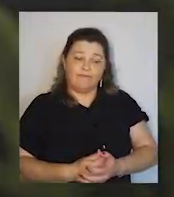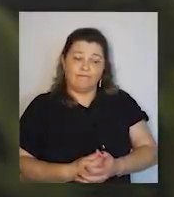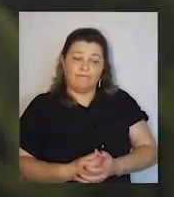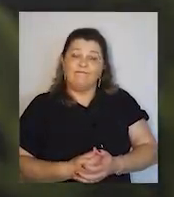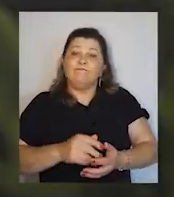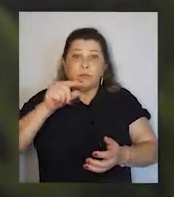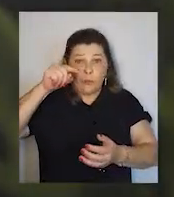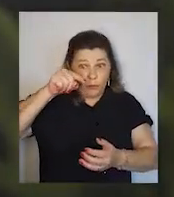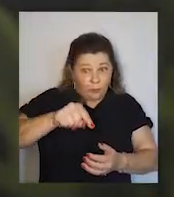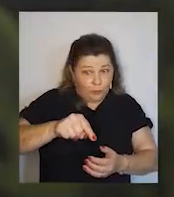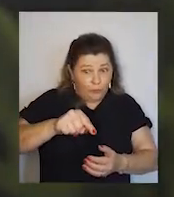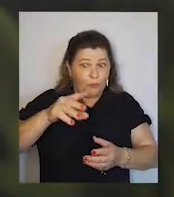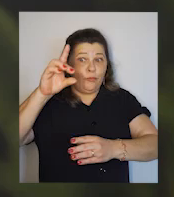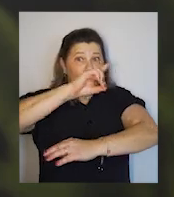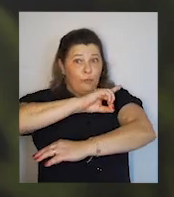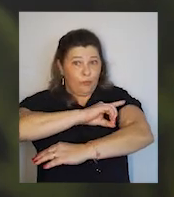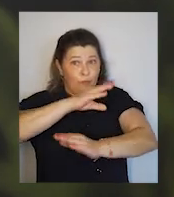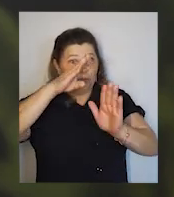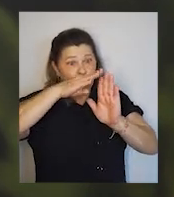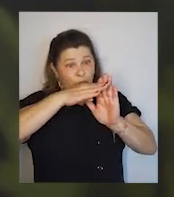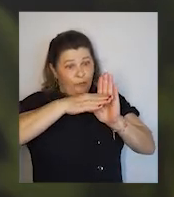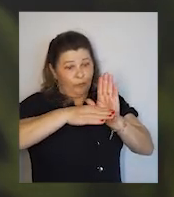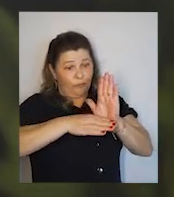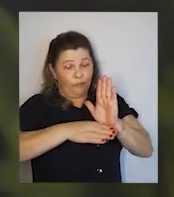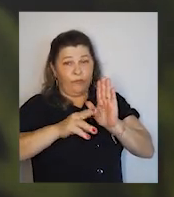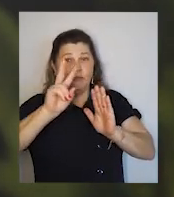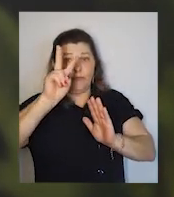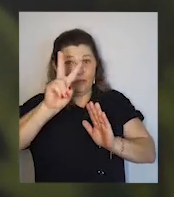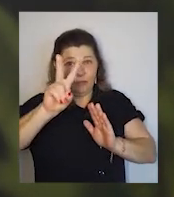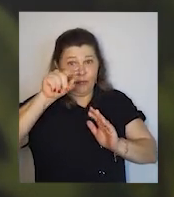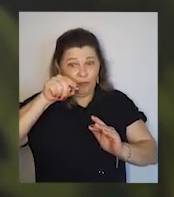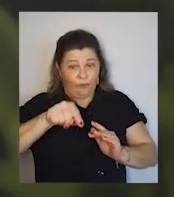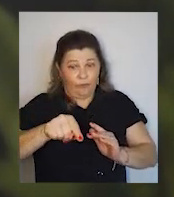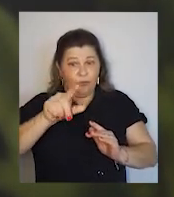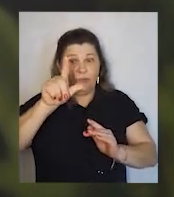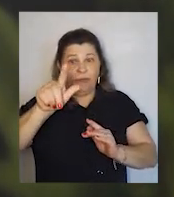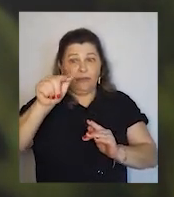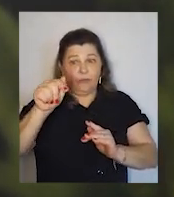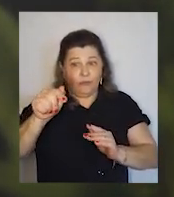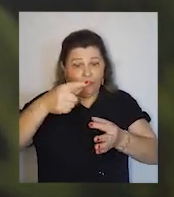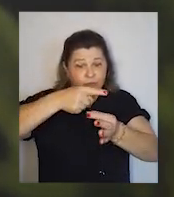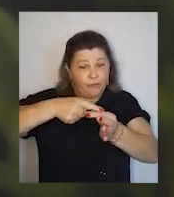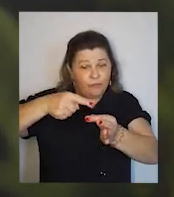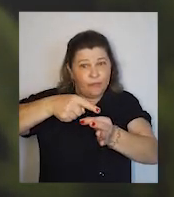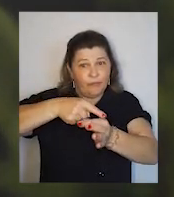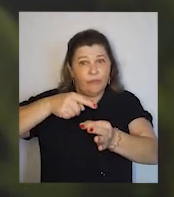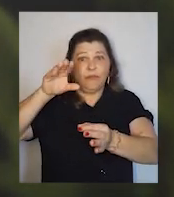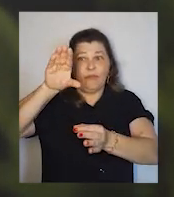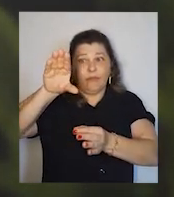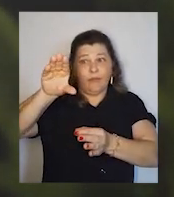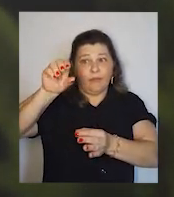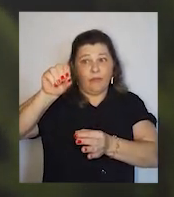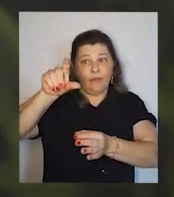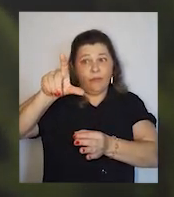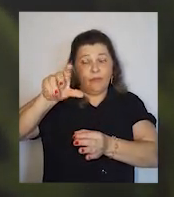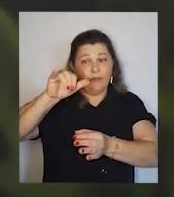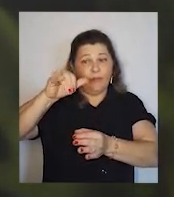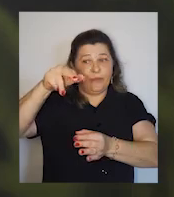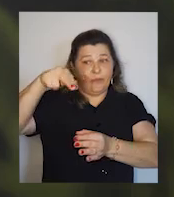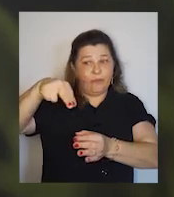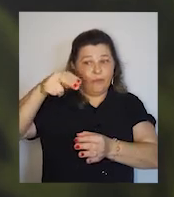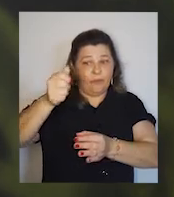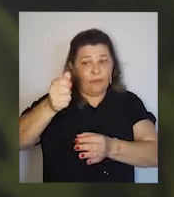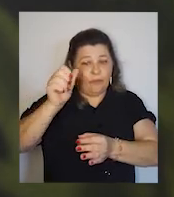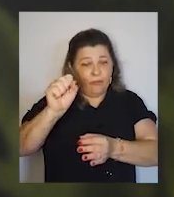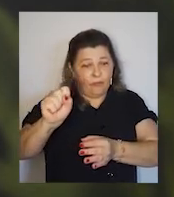Então, o 1000 Dias é um programa que surgiu em 2017, aqui no município de Colinas, e nós começamos ele a partir